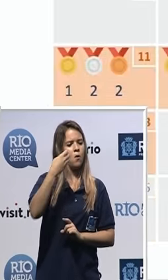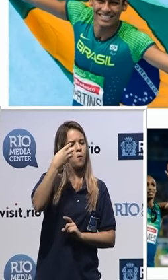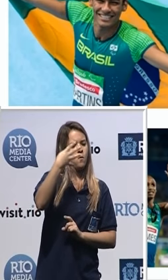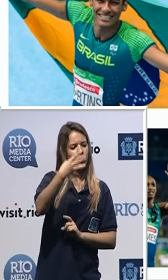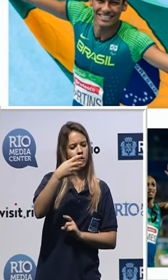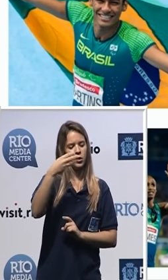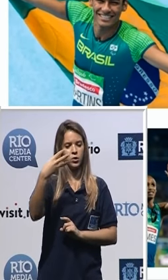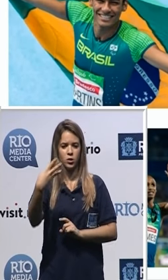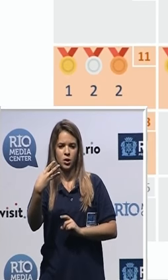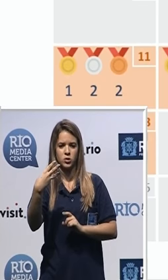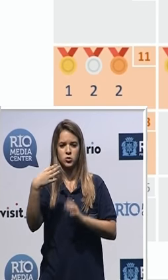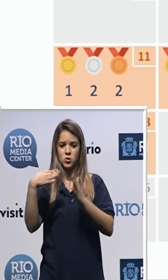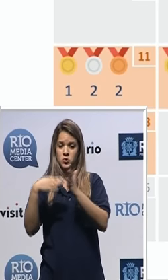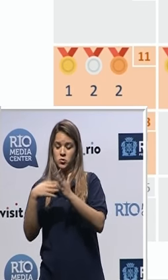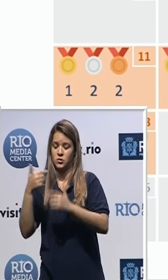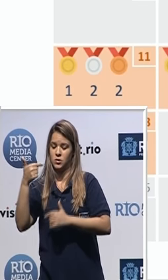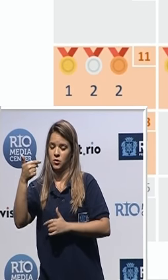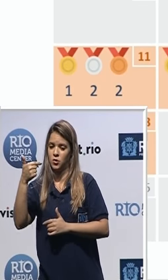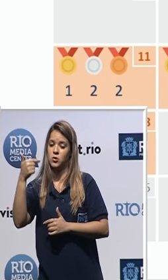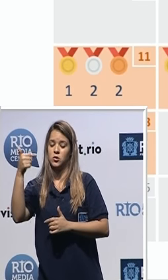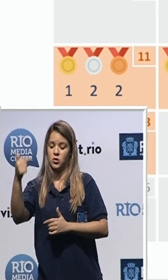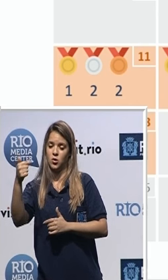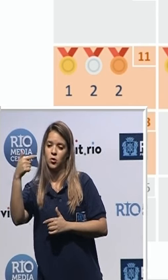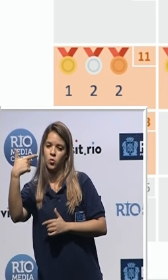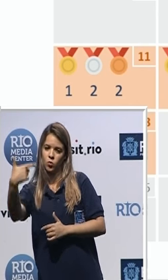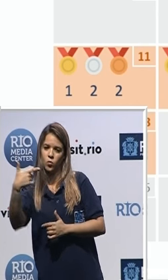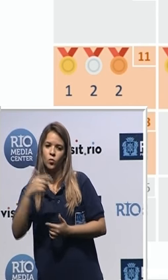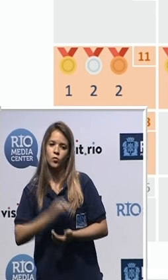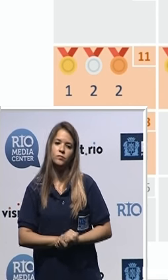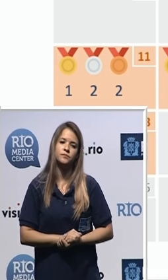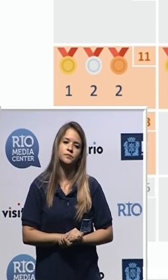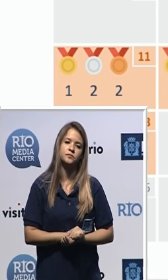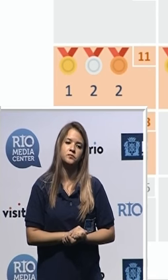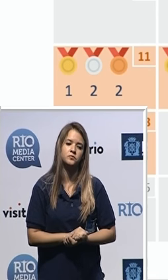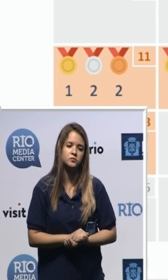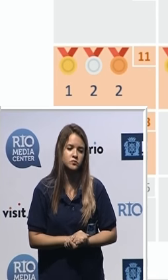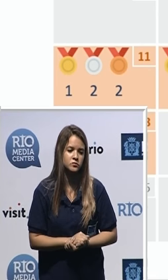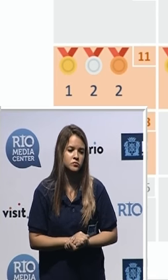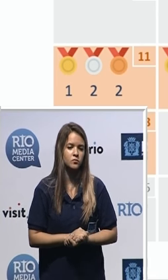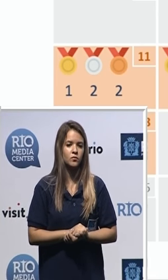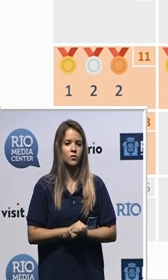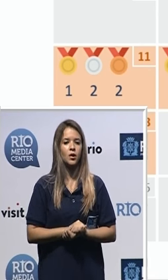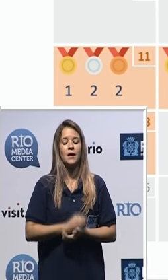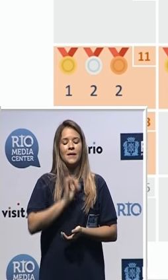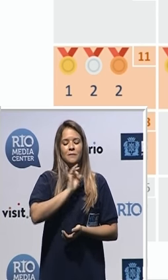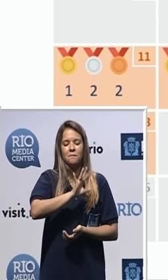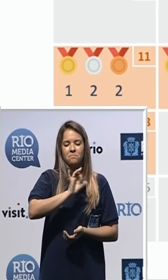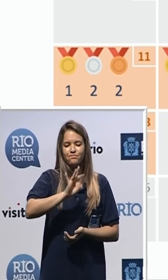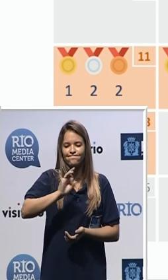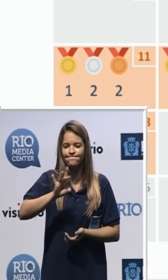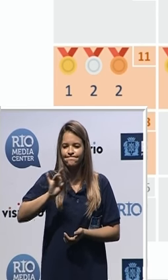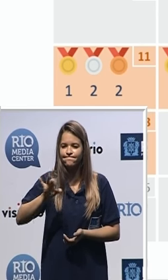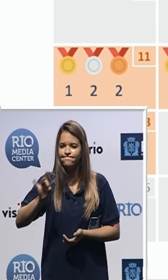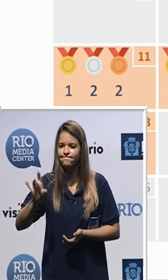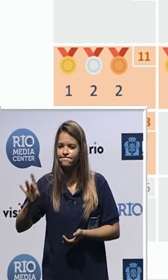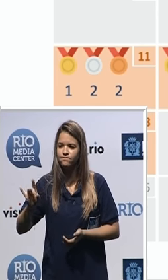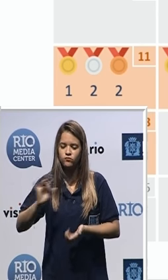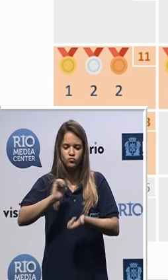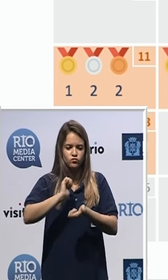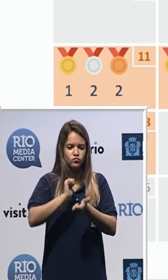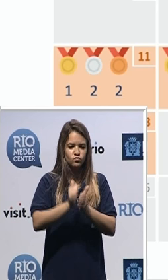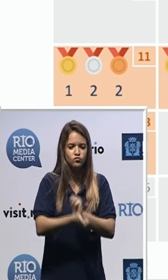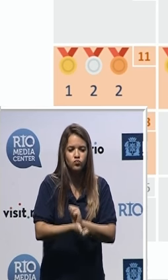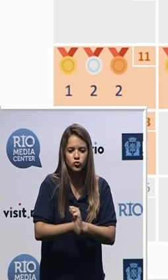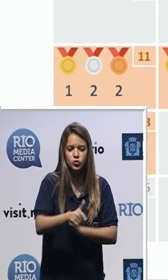72. Aqui, dia a dia, e os atletas brasileiros do